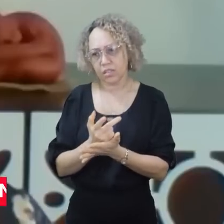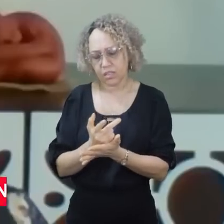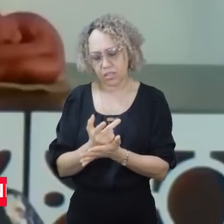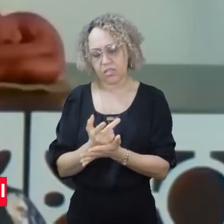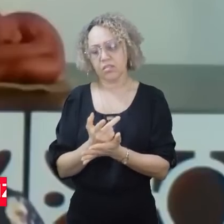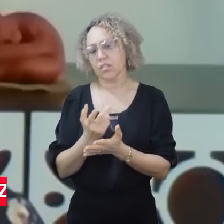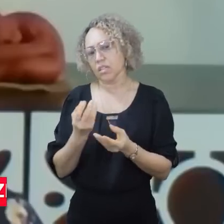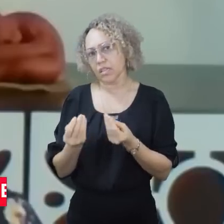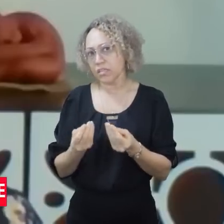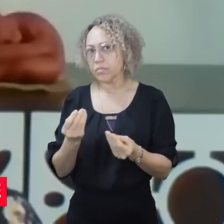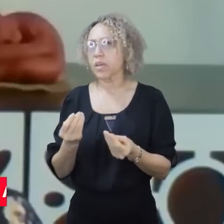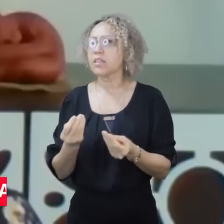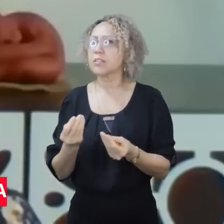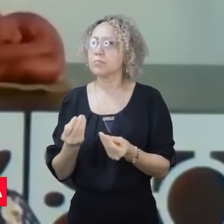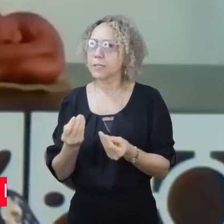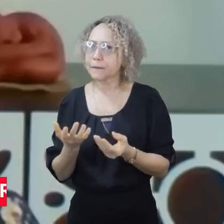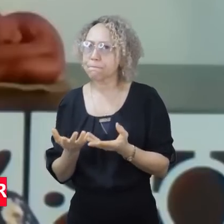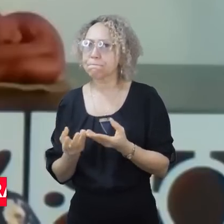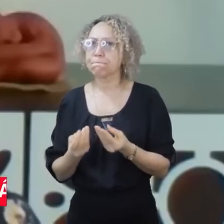vantagens, digamos,